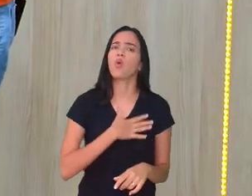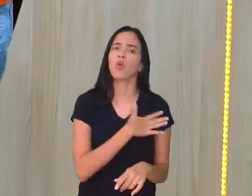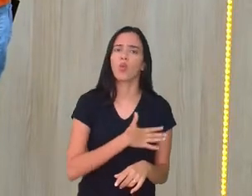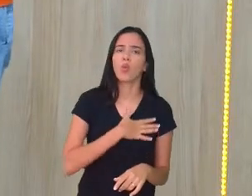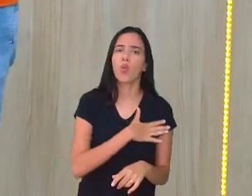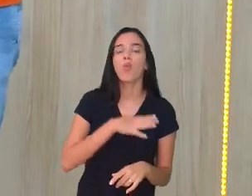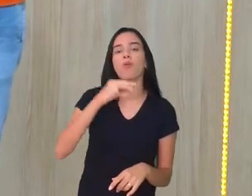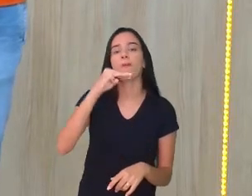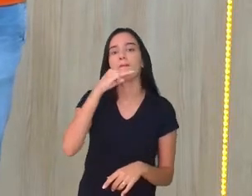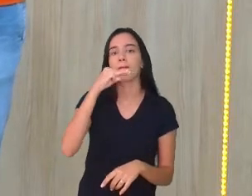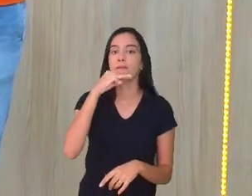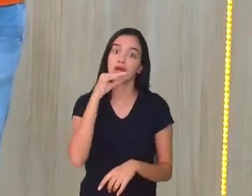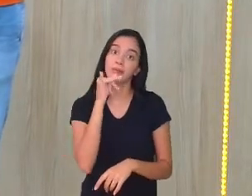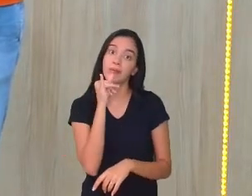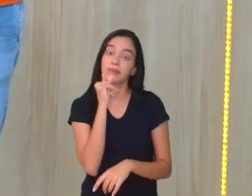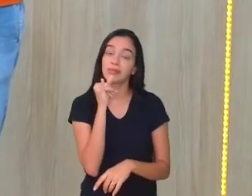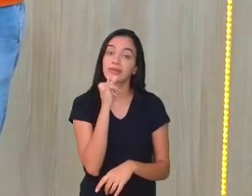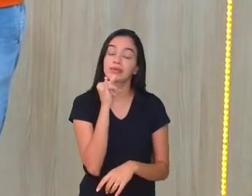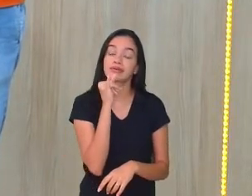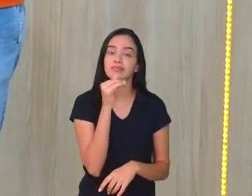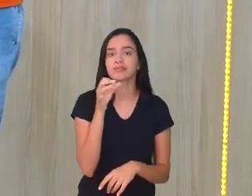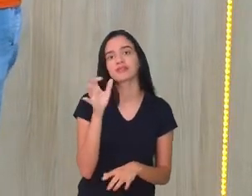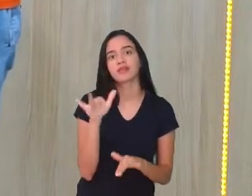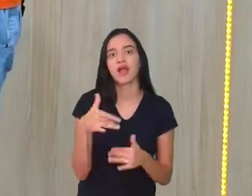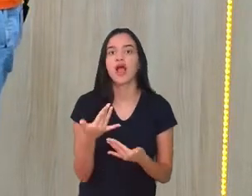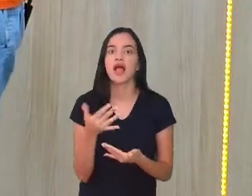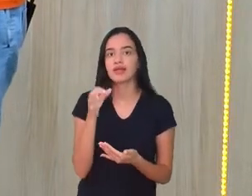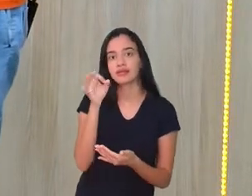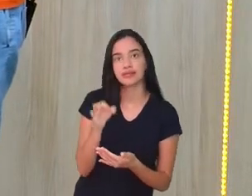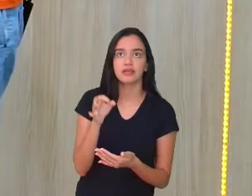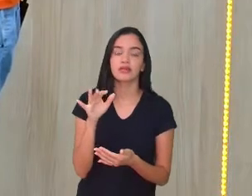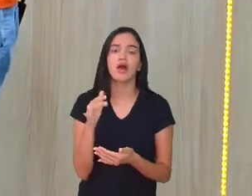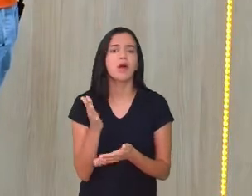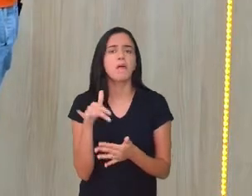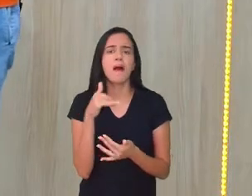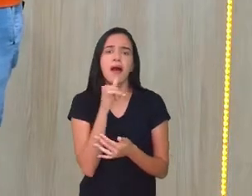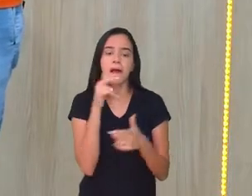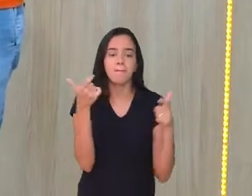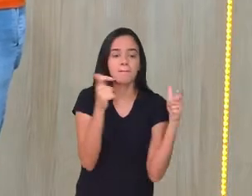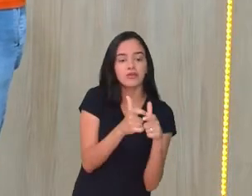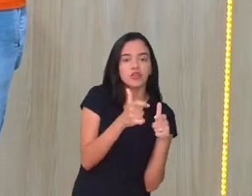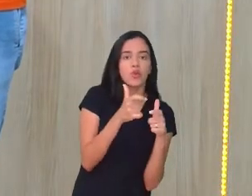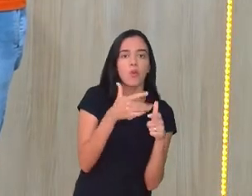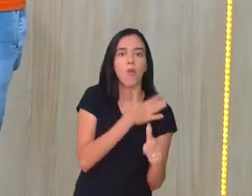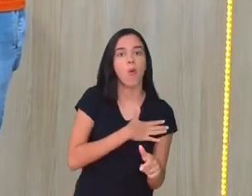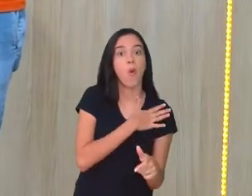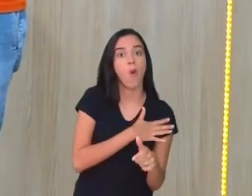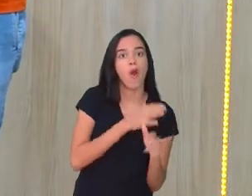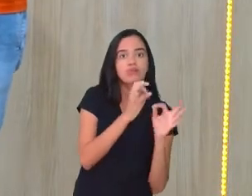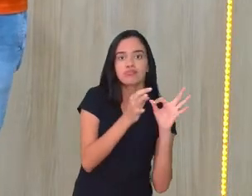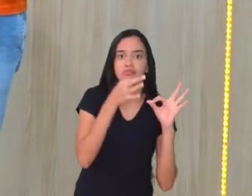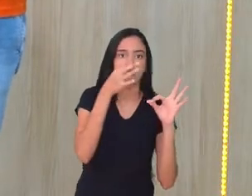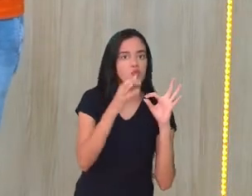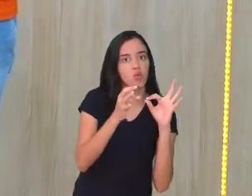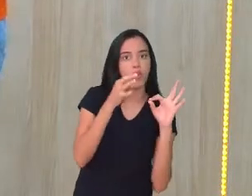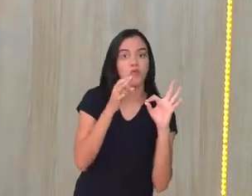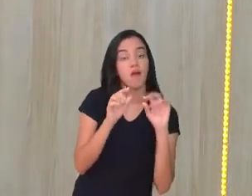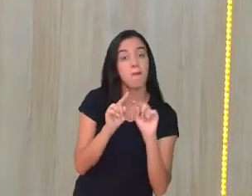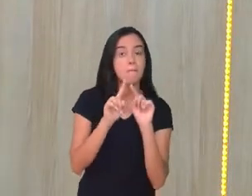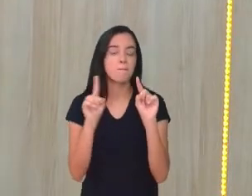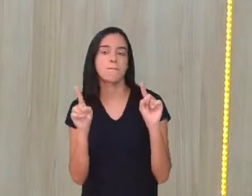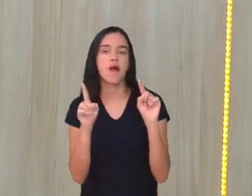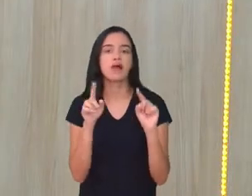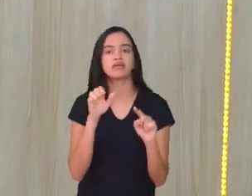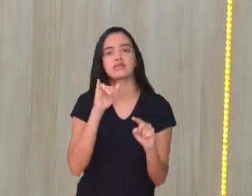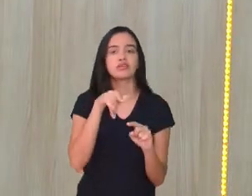de manga, por exemplo, certo? A minoria gosta de uva, por exemplo. Mas se você for fazer